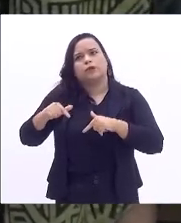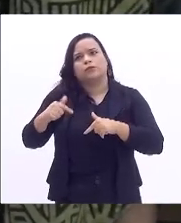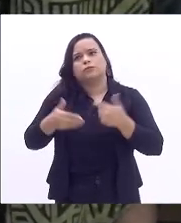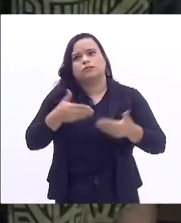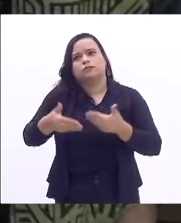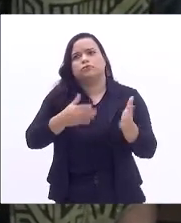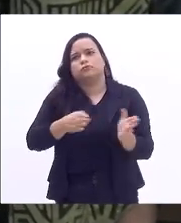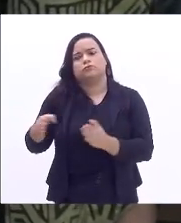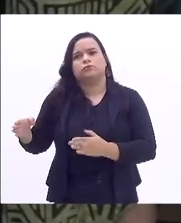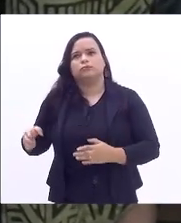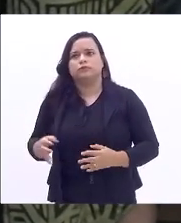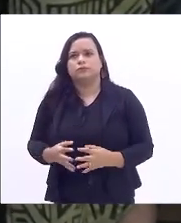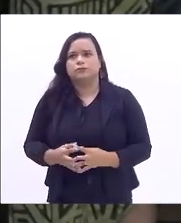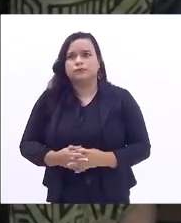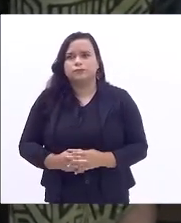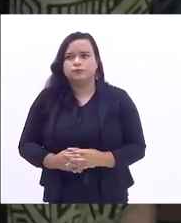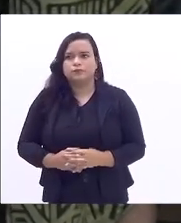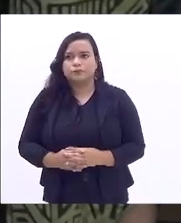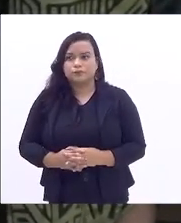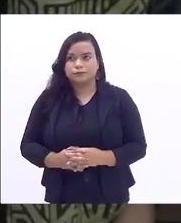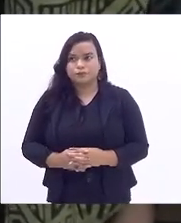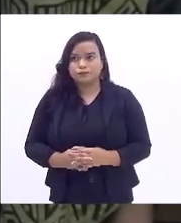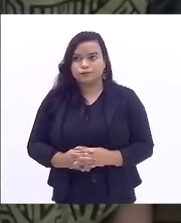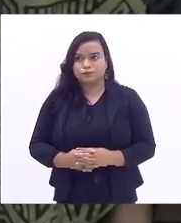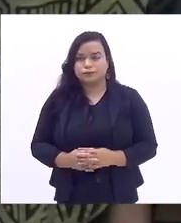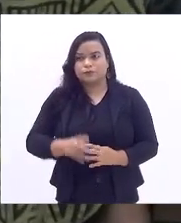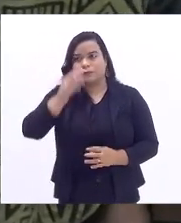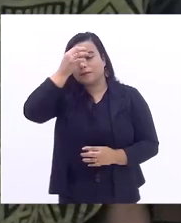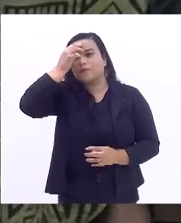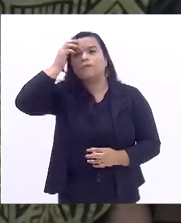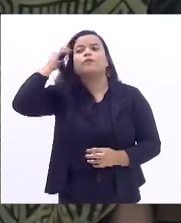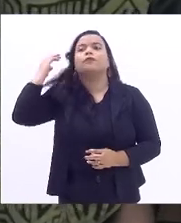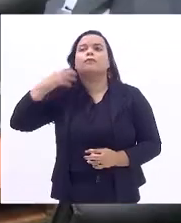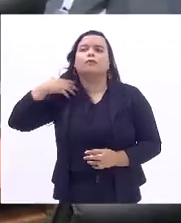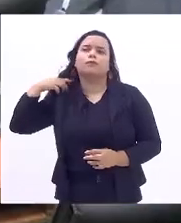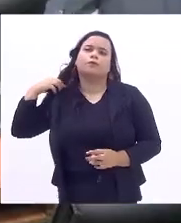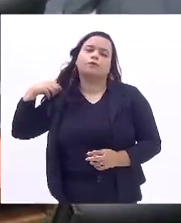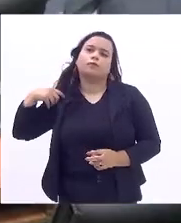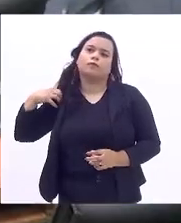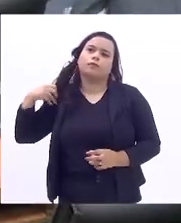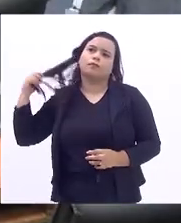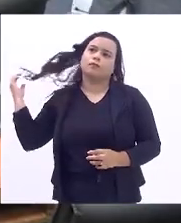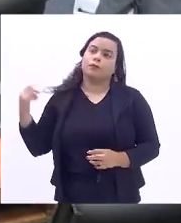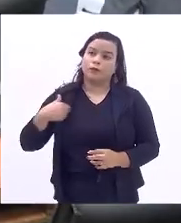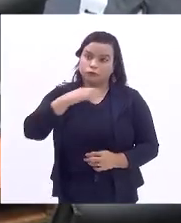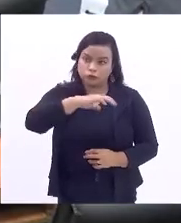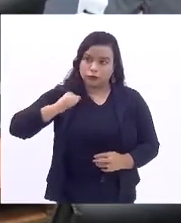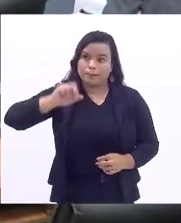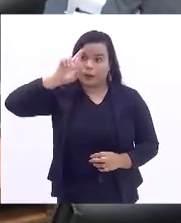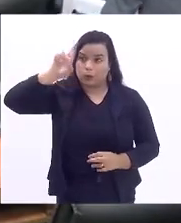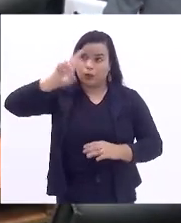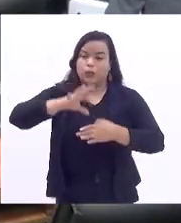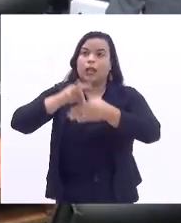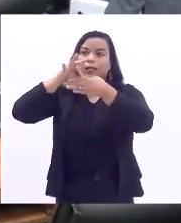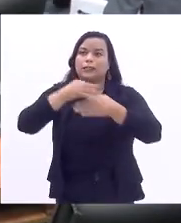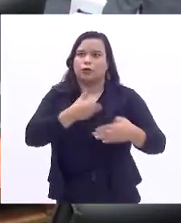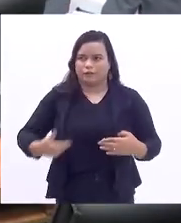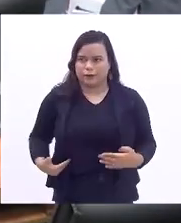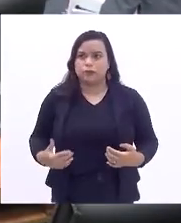a sua Presidente eu vou chamar o atenção do líder do governo no